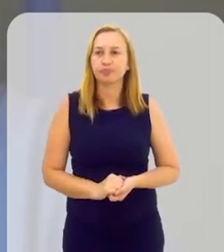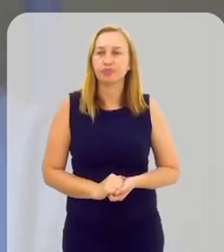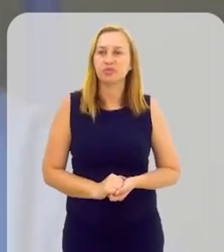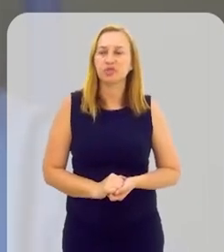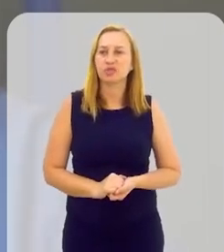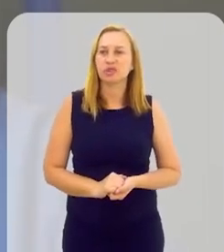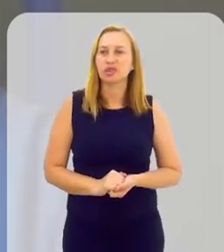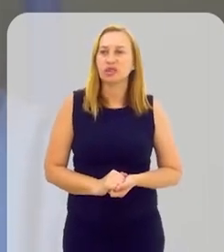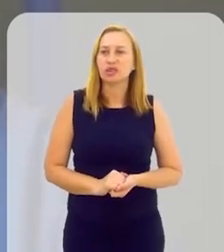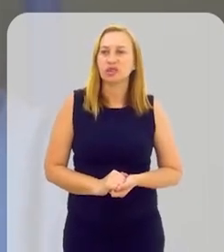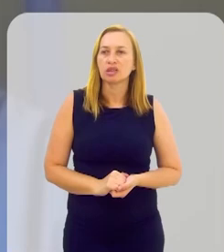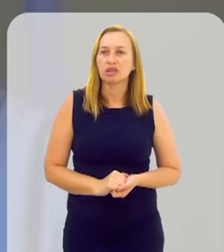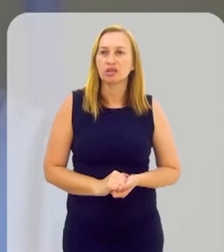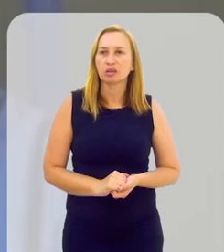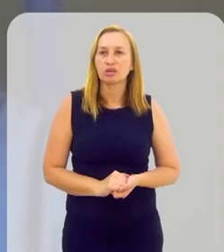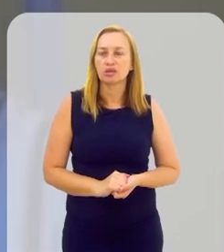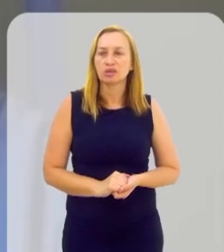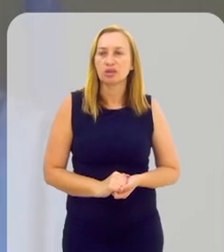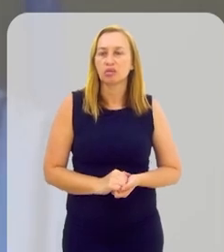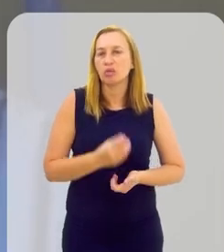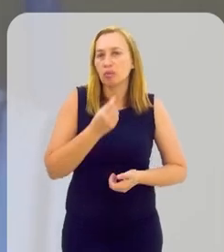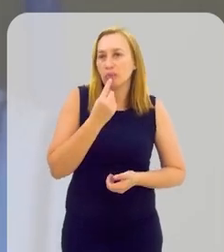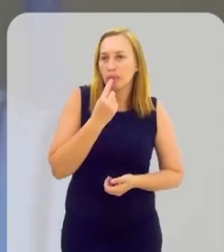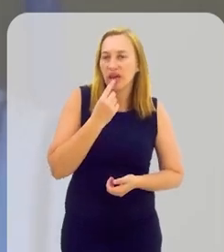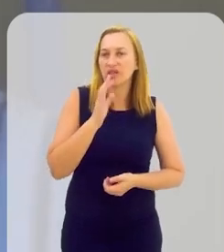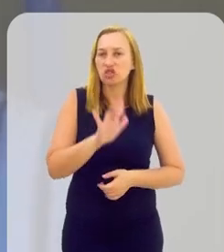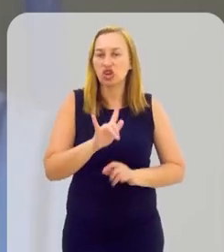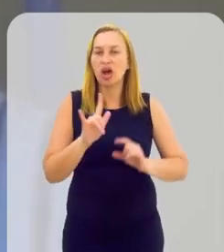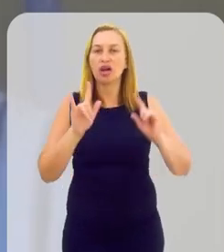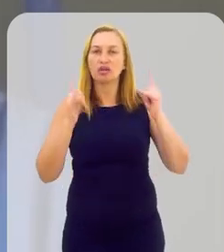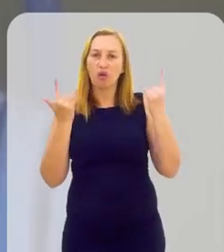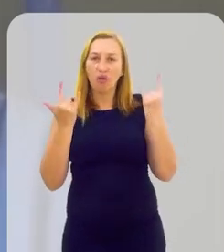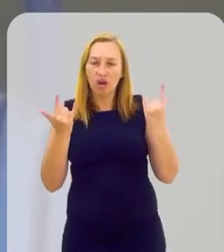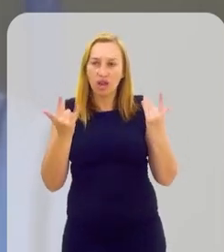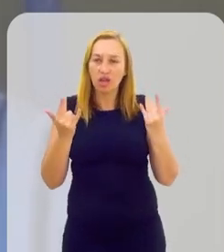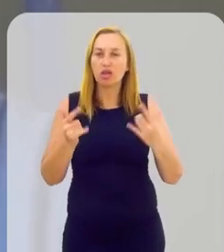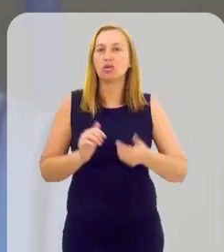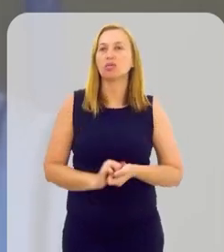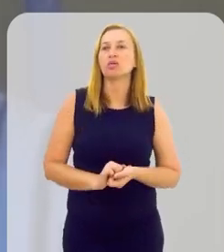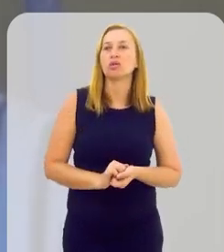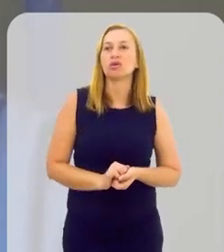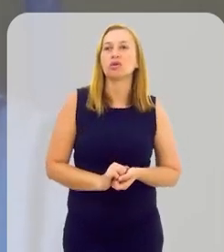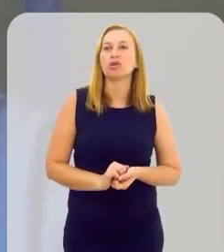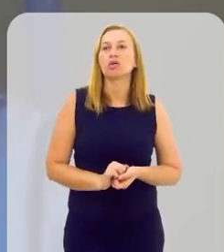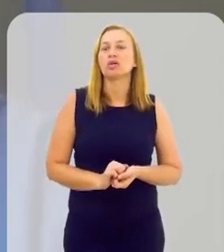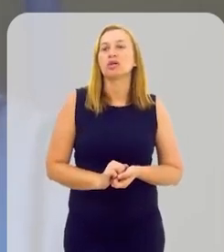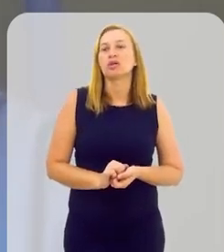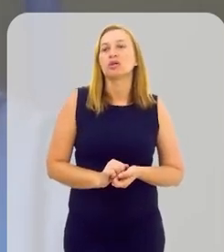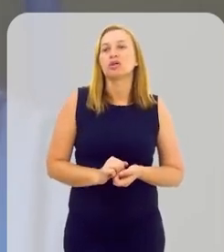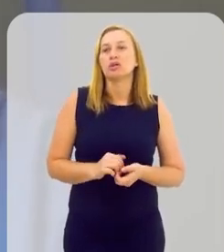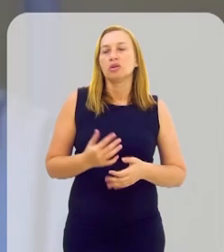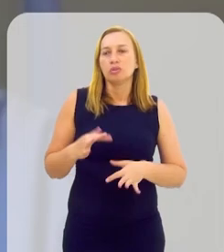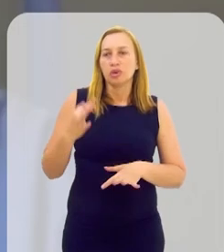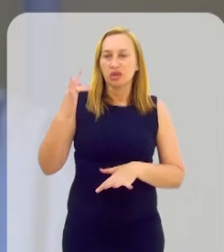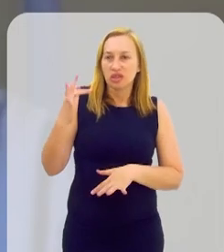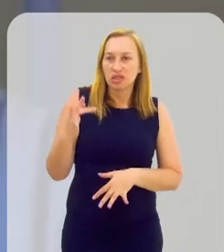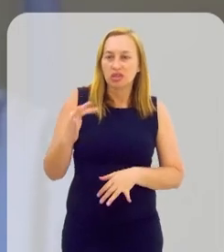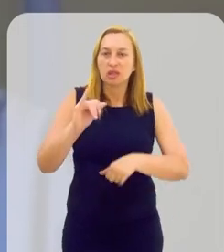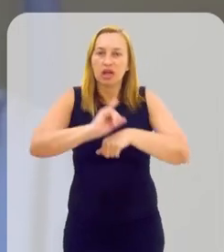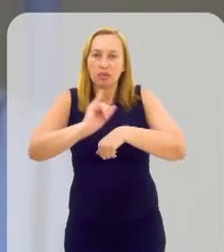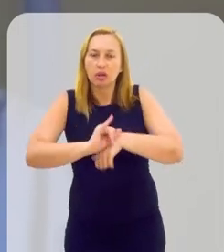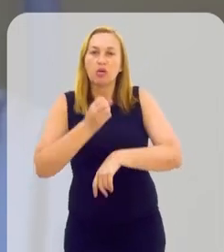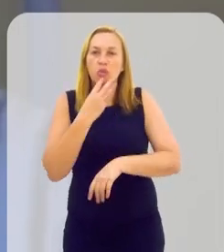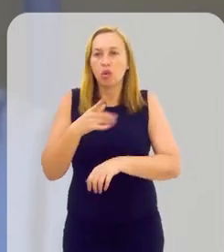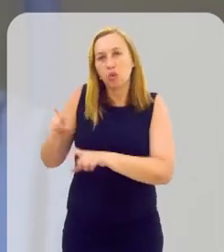hoje nós estamos aí numa véspera do Rock in Rio, estamos também numa véspera de alta temporada. As previsões de ocupação